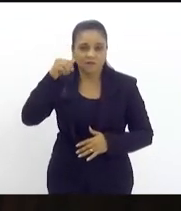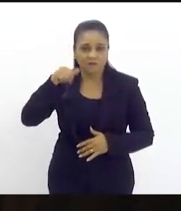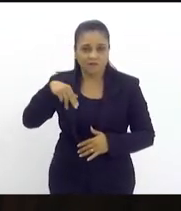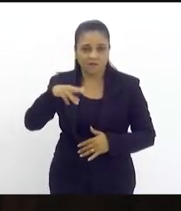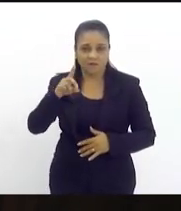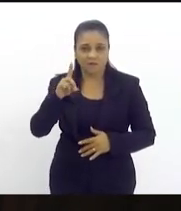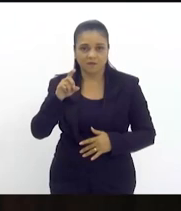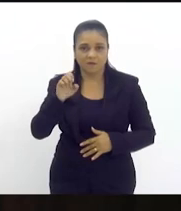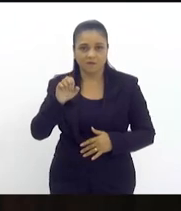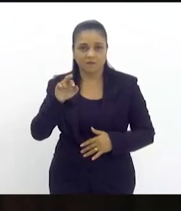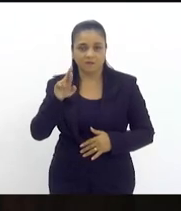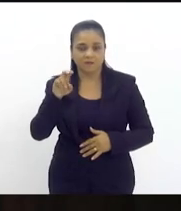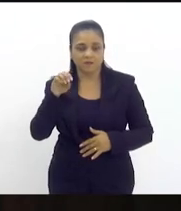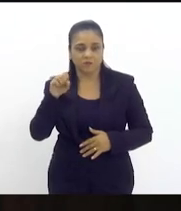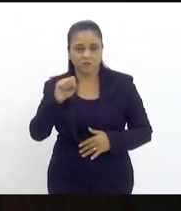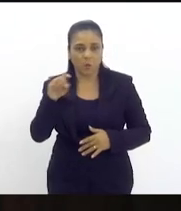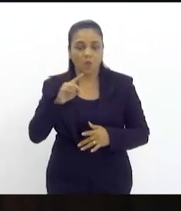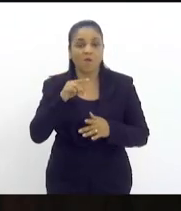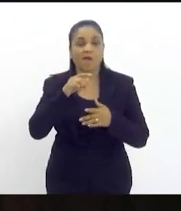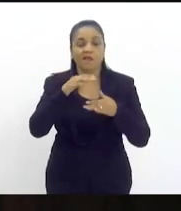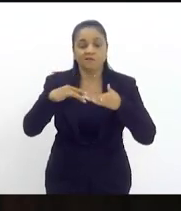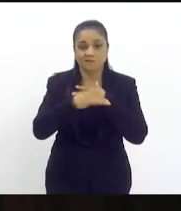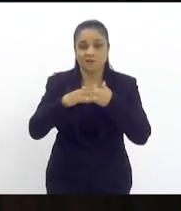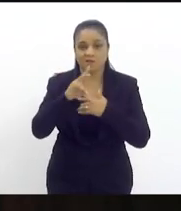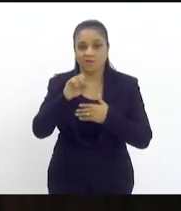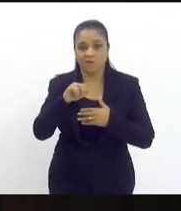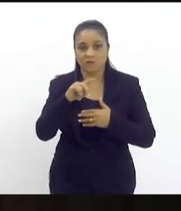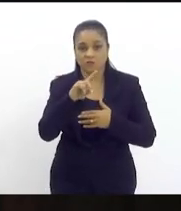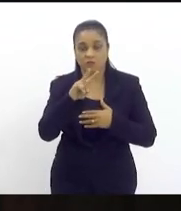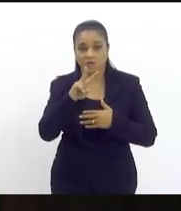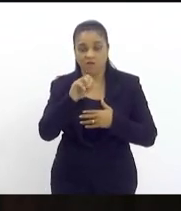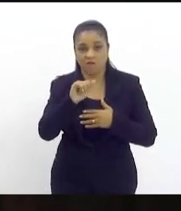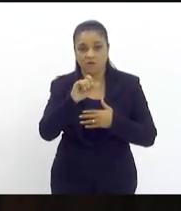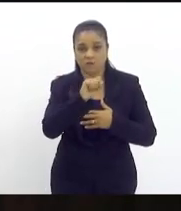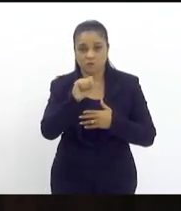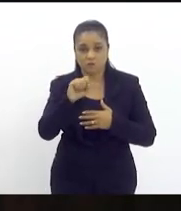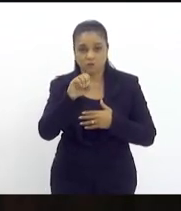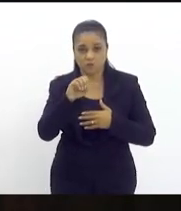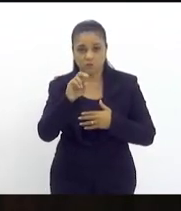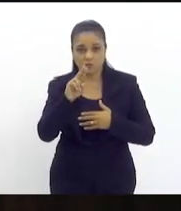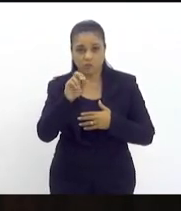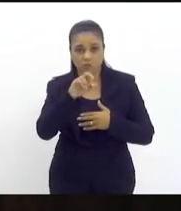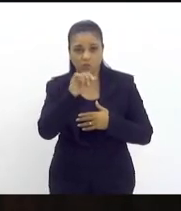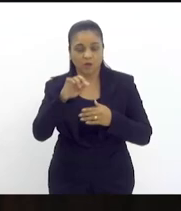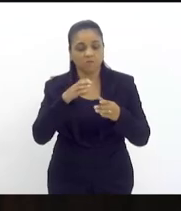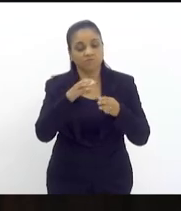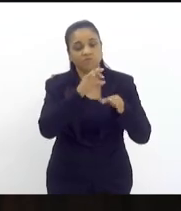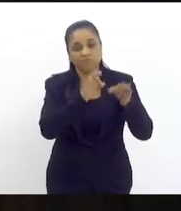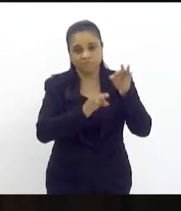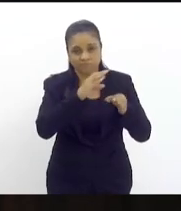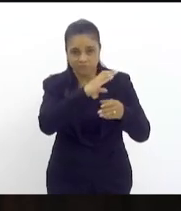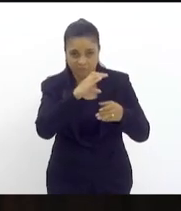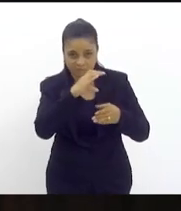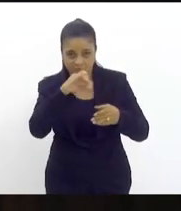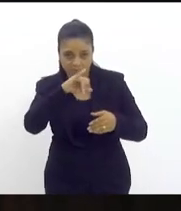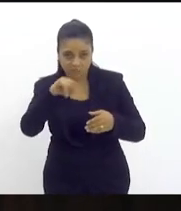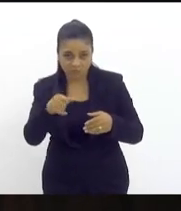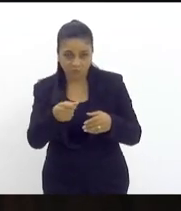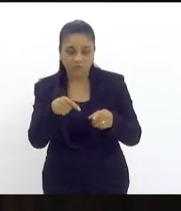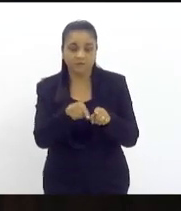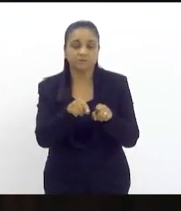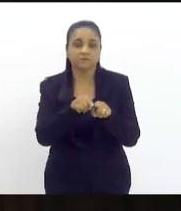como município de interesse turístico. Pendente de pareceres das comissões Constituição e Justiça, Turismo e de